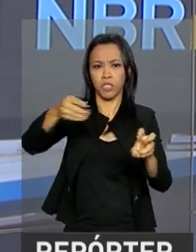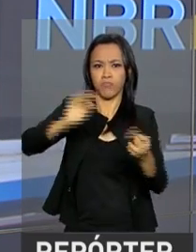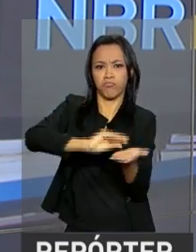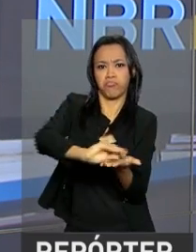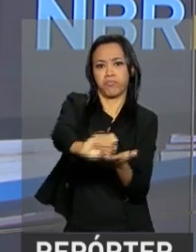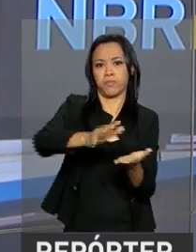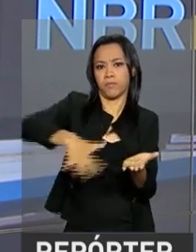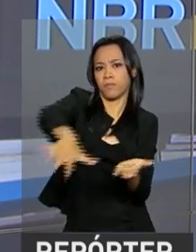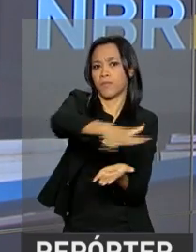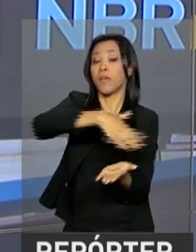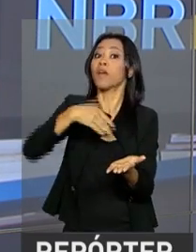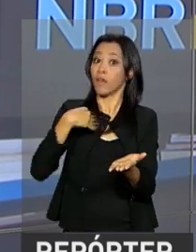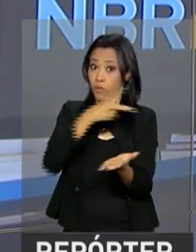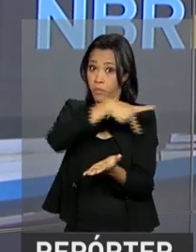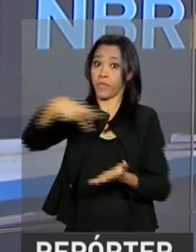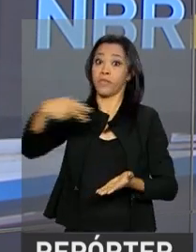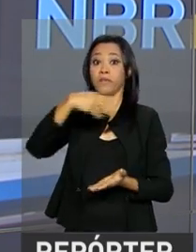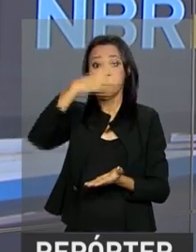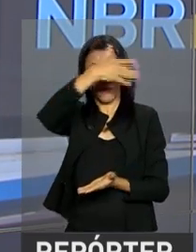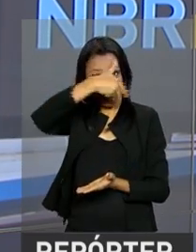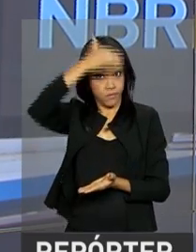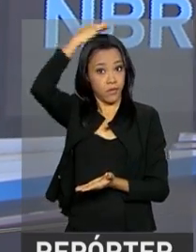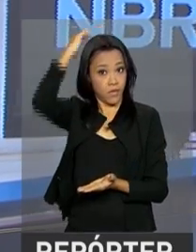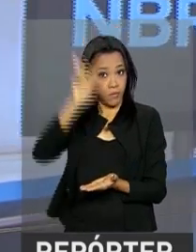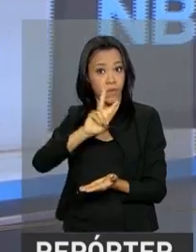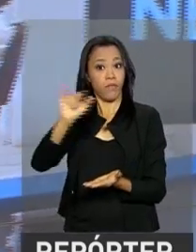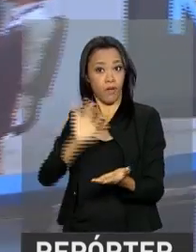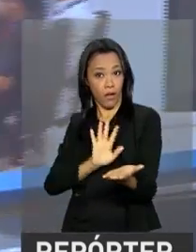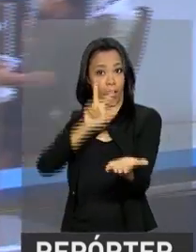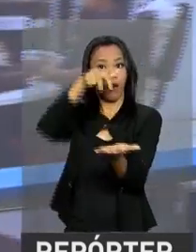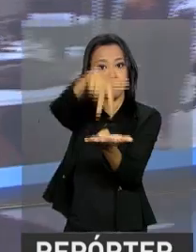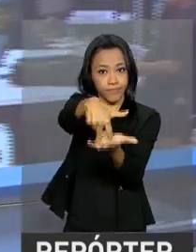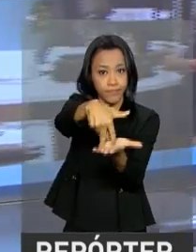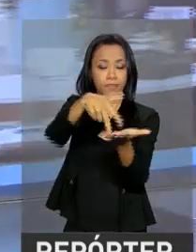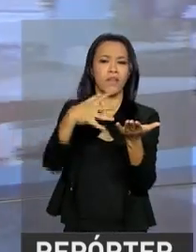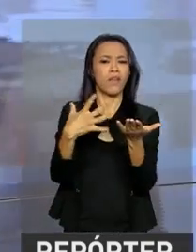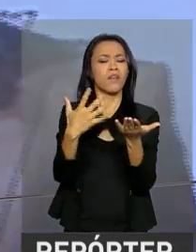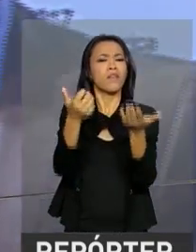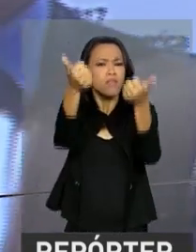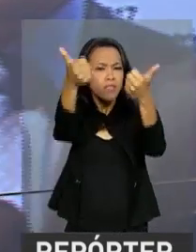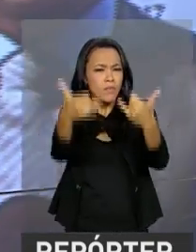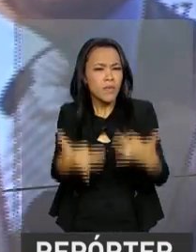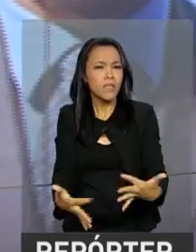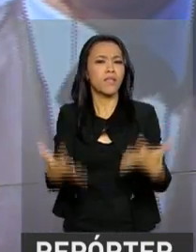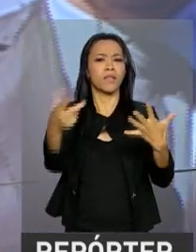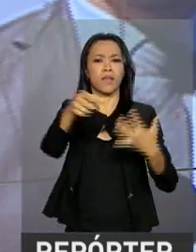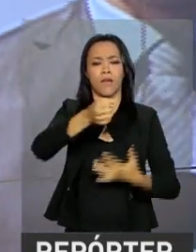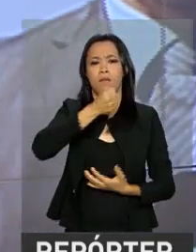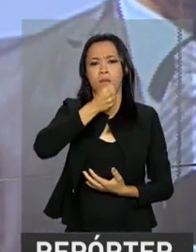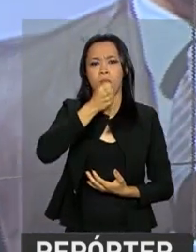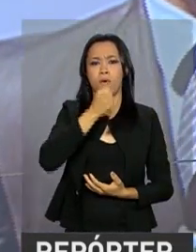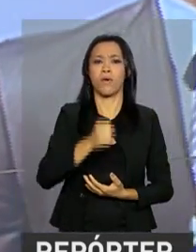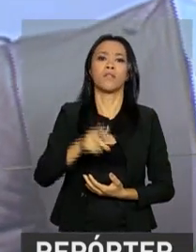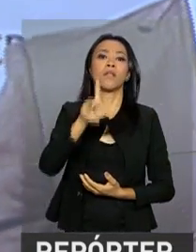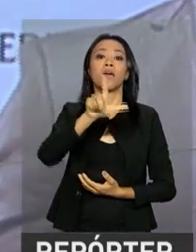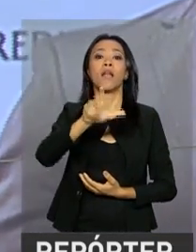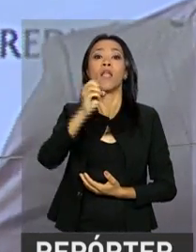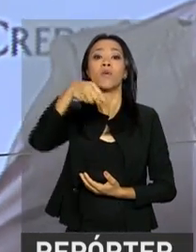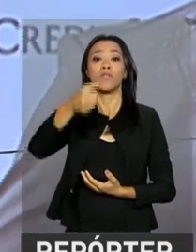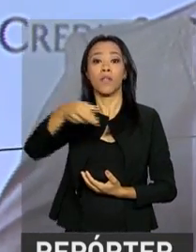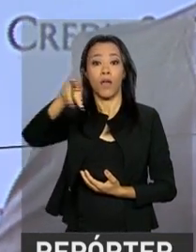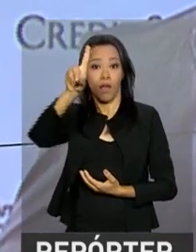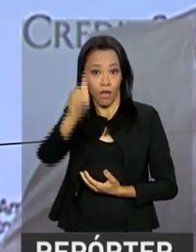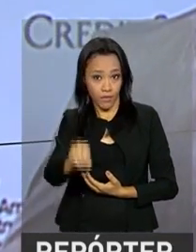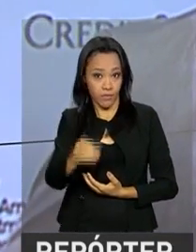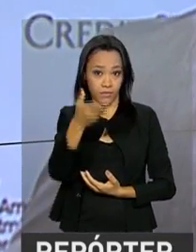Temer vai estar nessa reunião Vamos então a São Paulo saber as informações ao vivo com o repórter Leonardo Meira oi